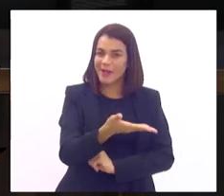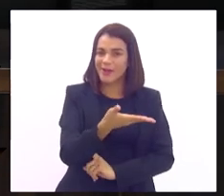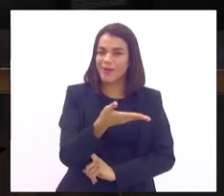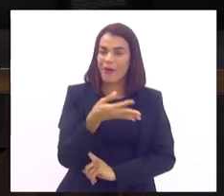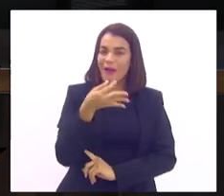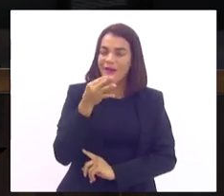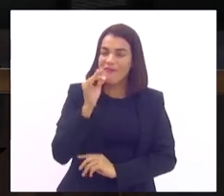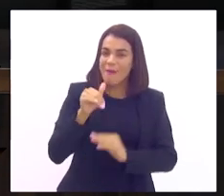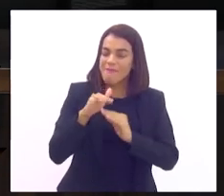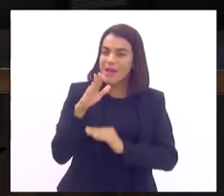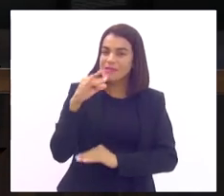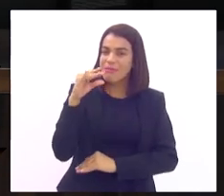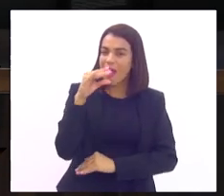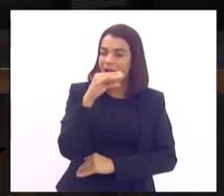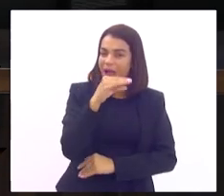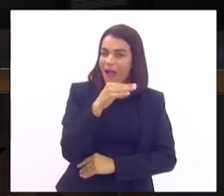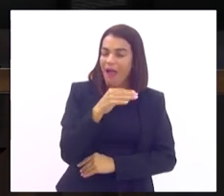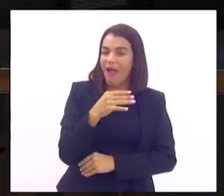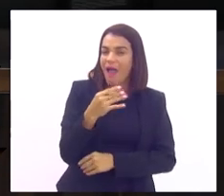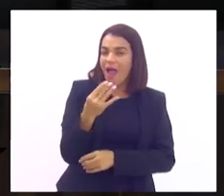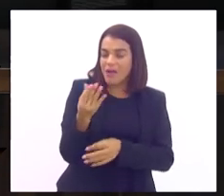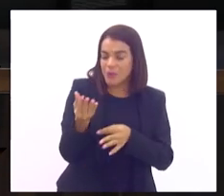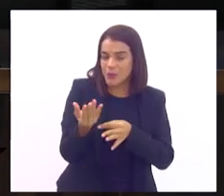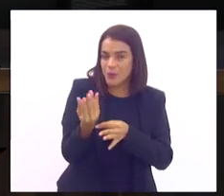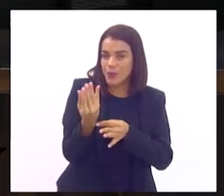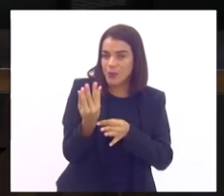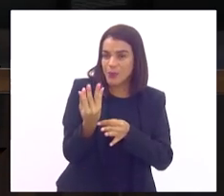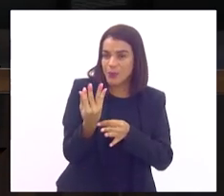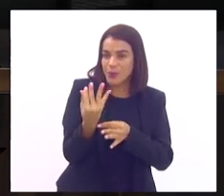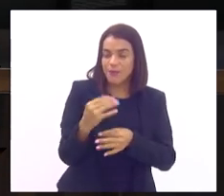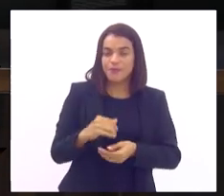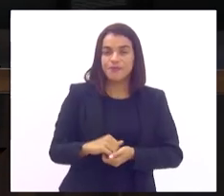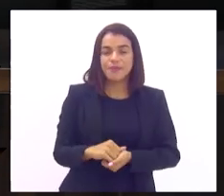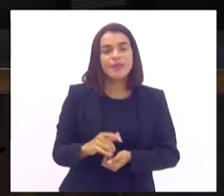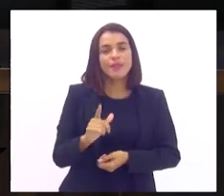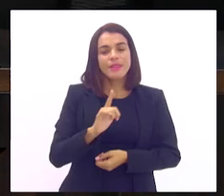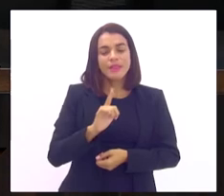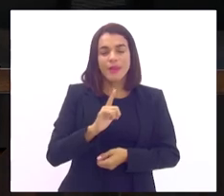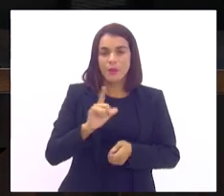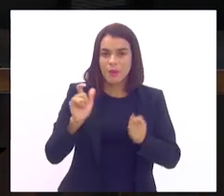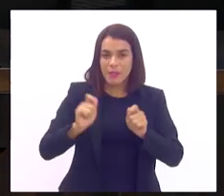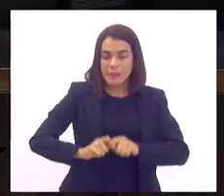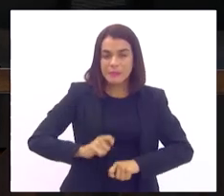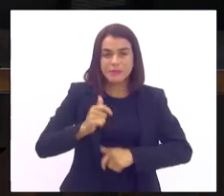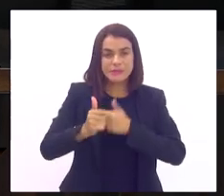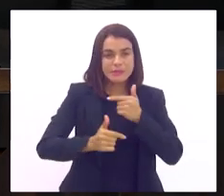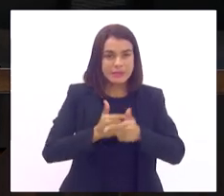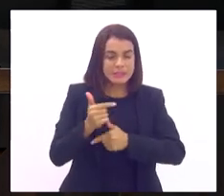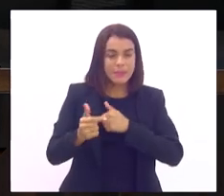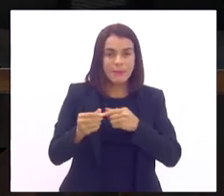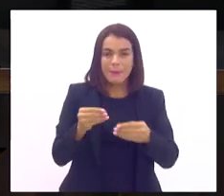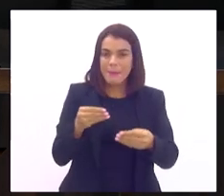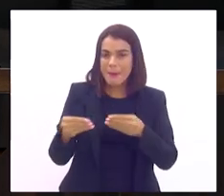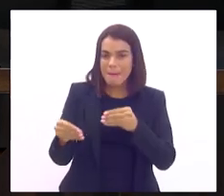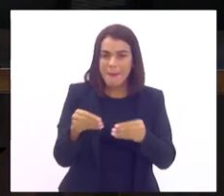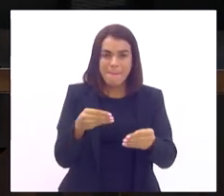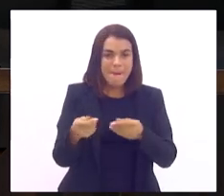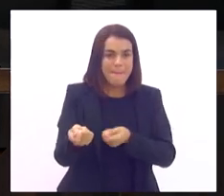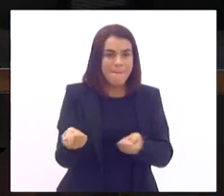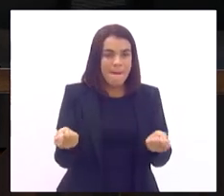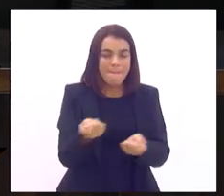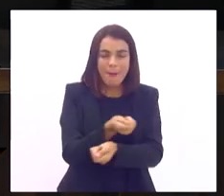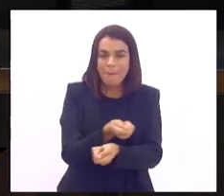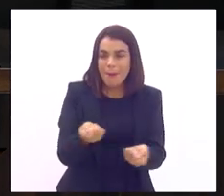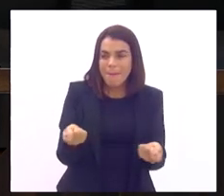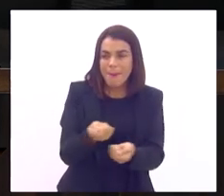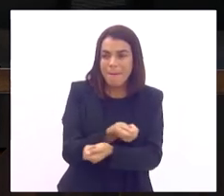Porque é uma pessoa que realmente tem uma capacidade de trabalho, de articulação e de